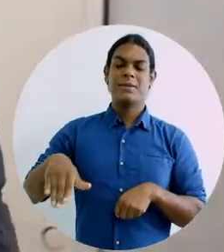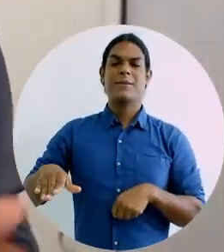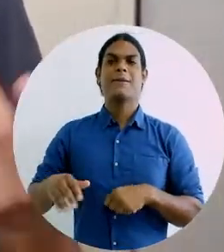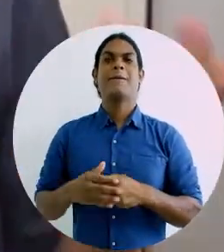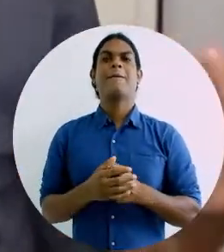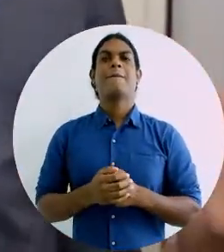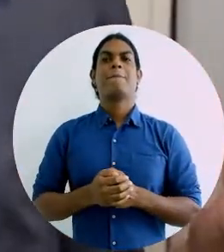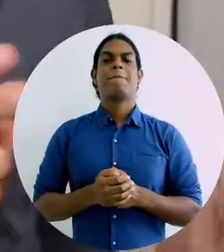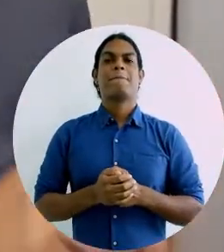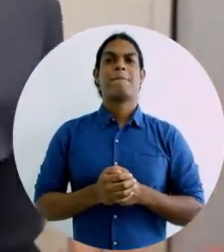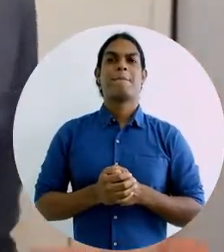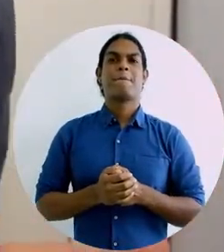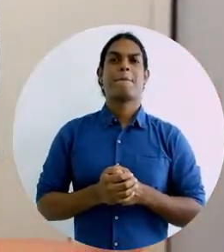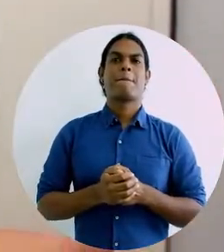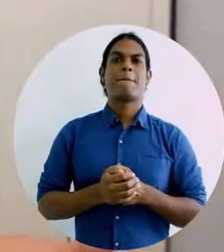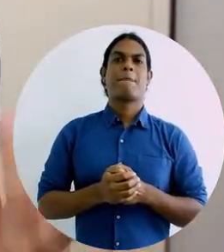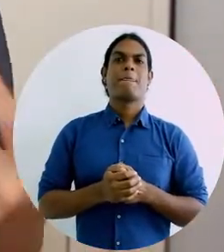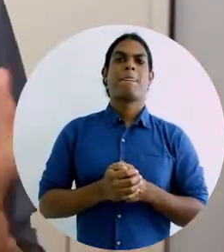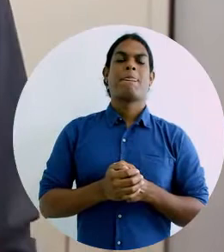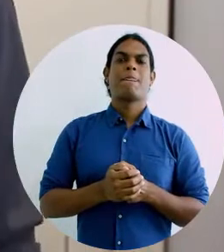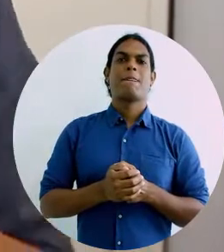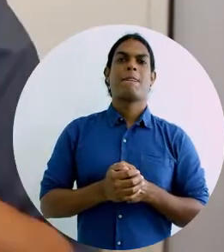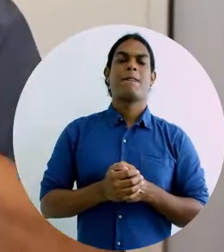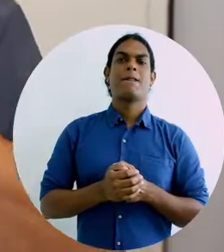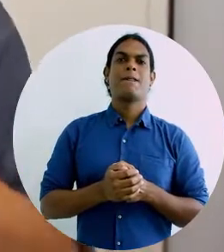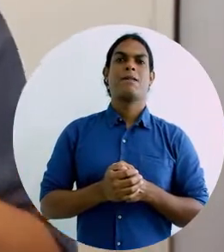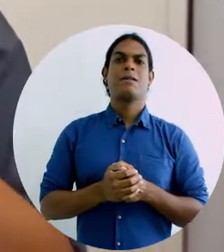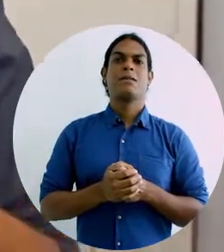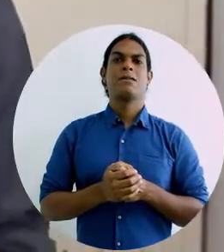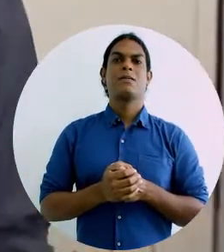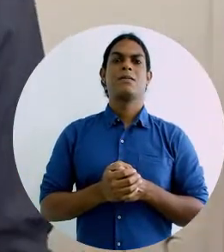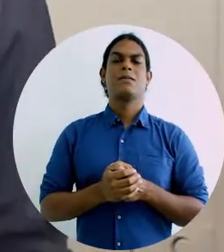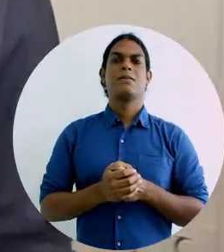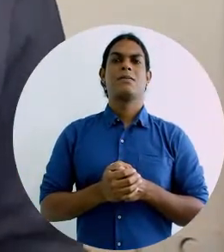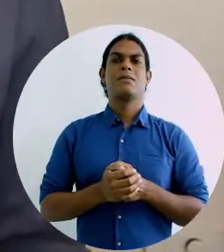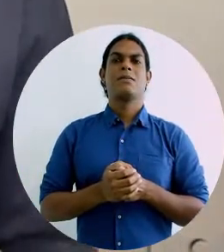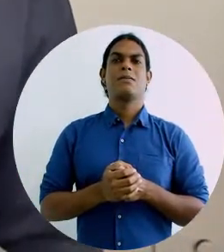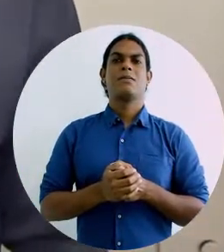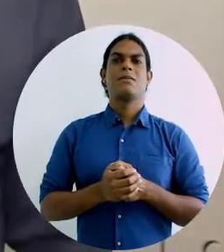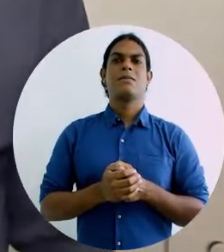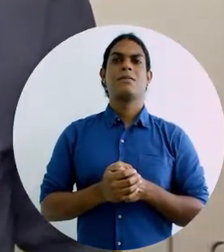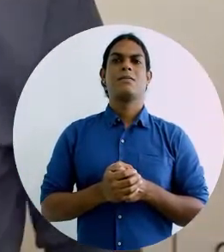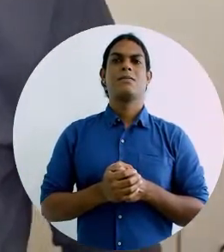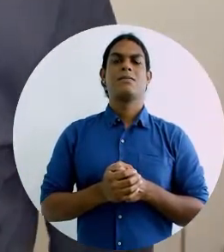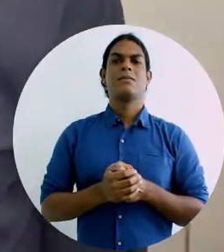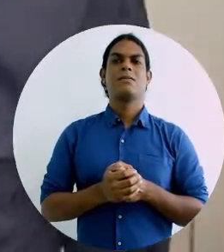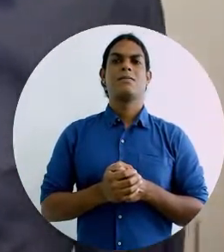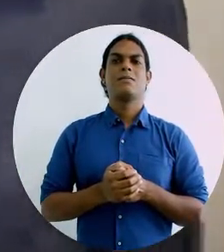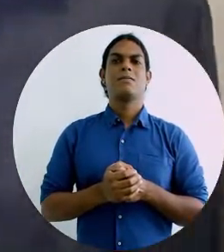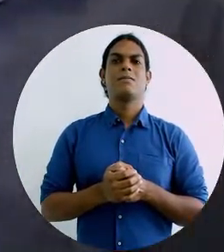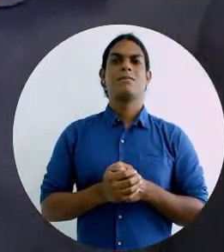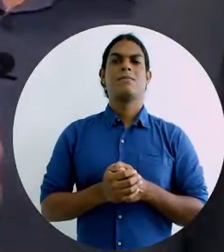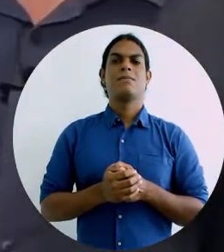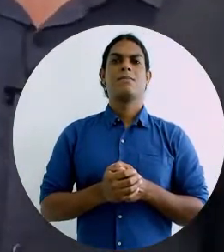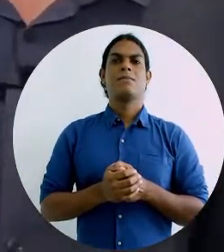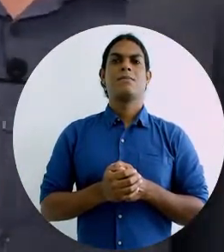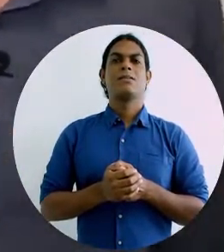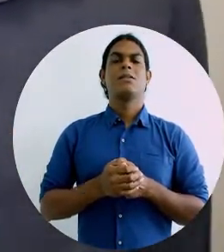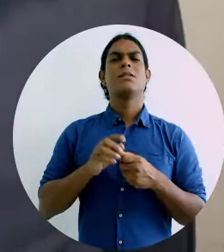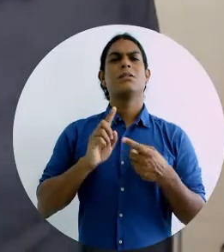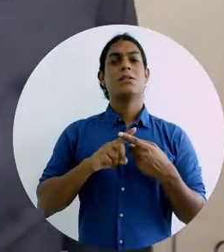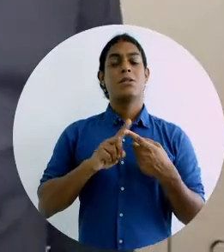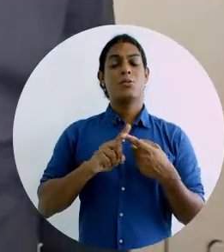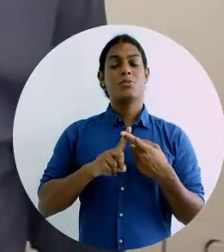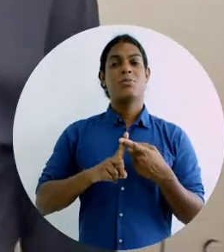que nós atendemos a ala da pediatria, mas também a ala de pacientes adultos. E mesmo adultos, eles gostam de